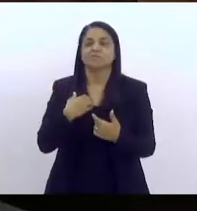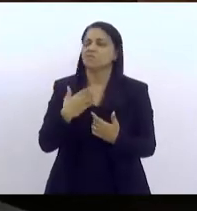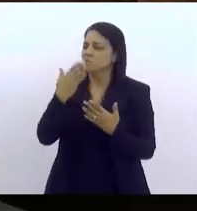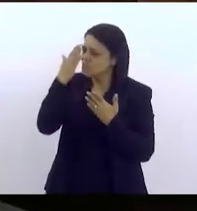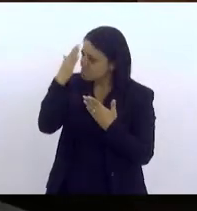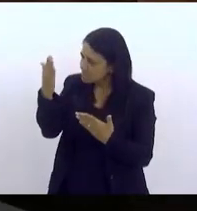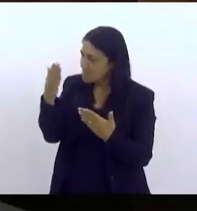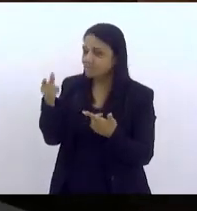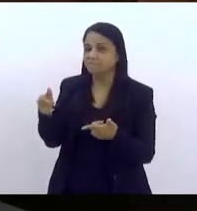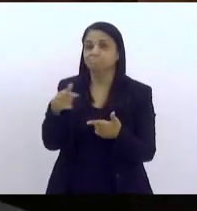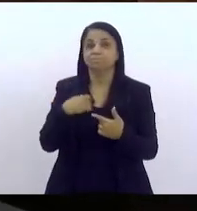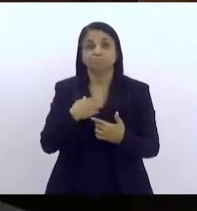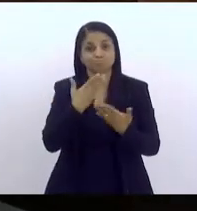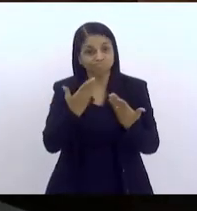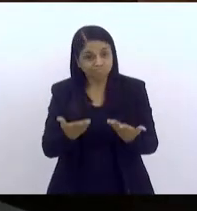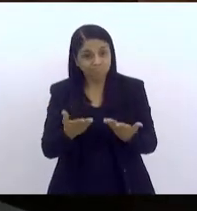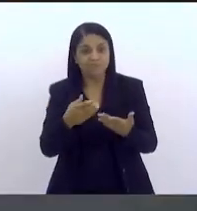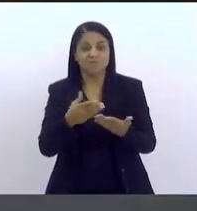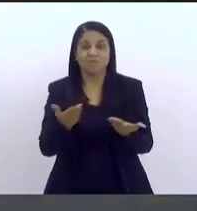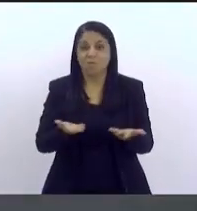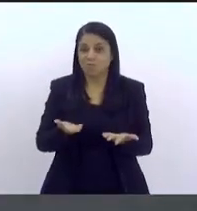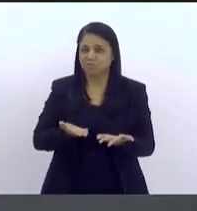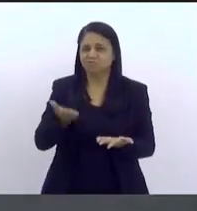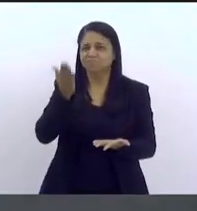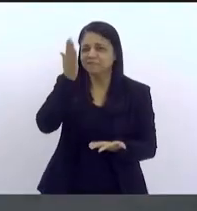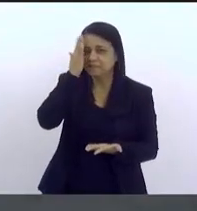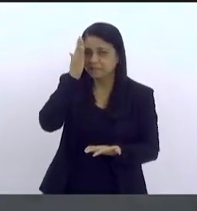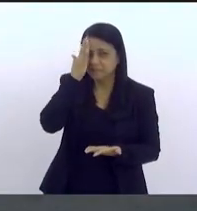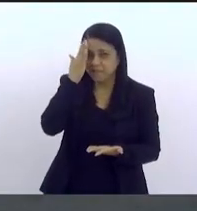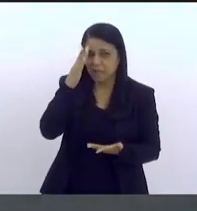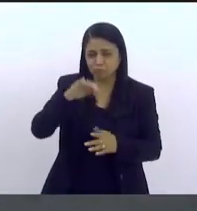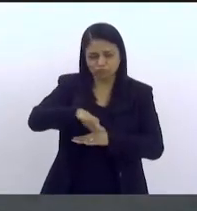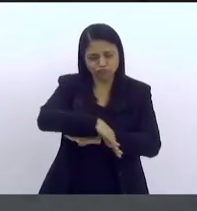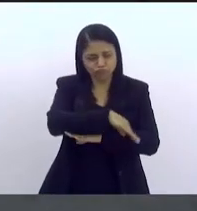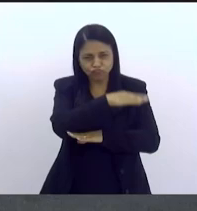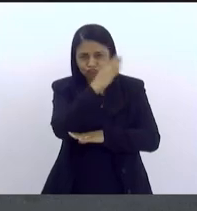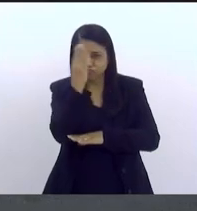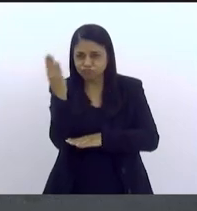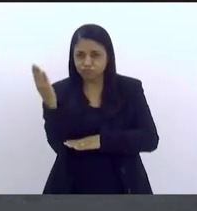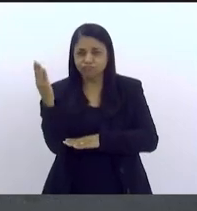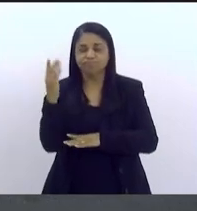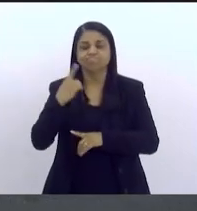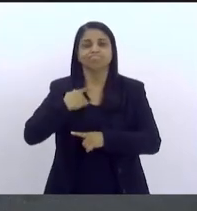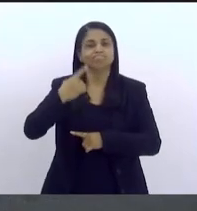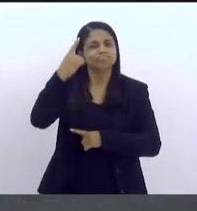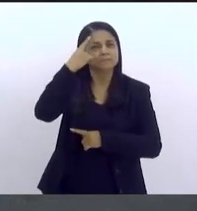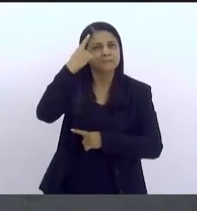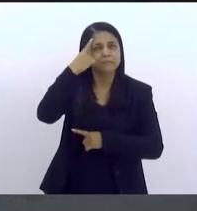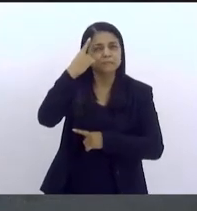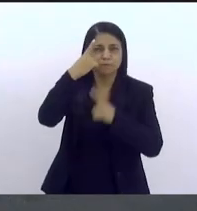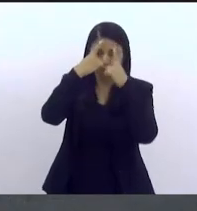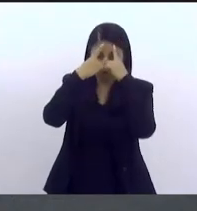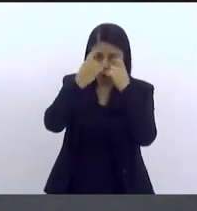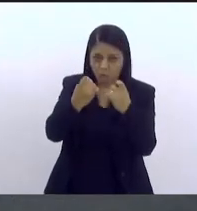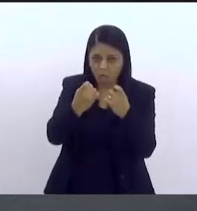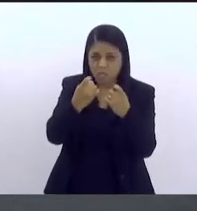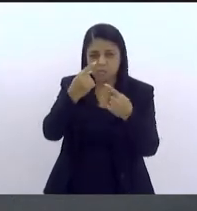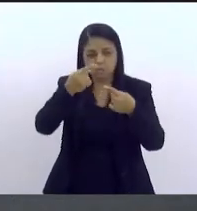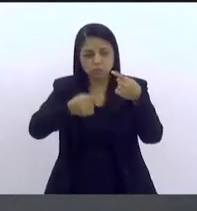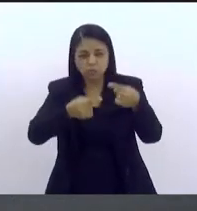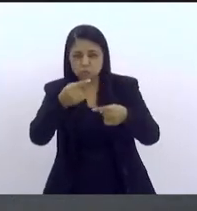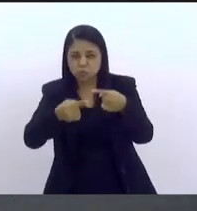muito bem gente vocês sabem que hoje é um dia inteiro refletindo sobre violência né violência